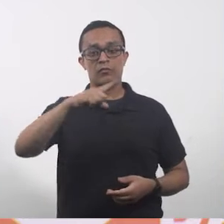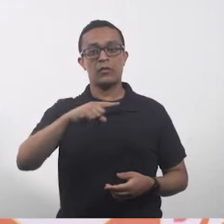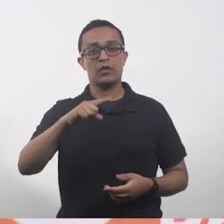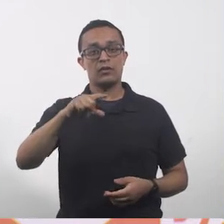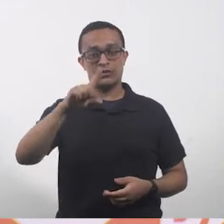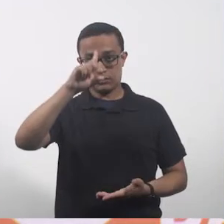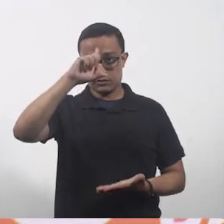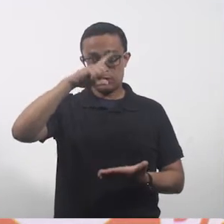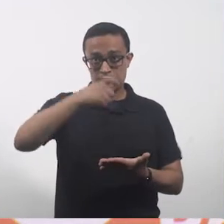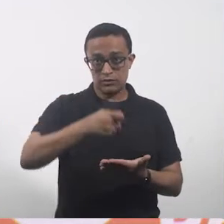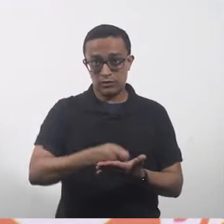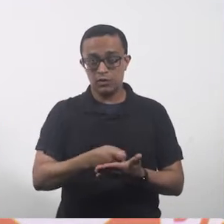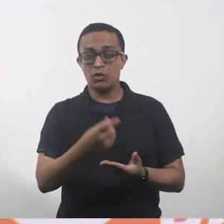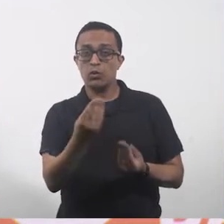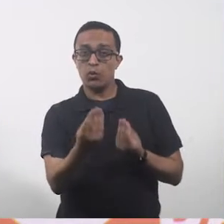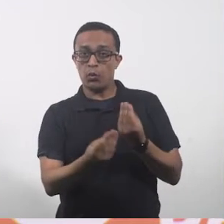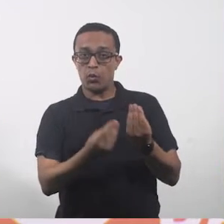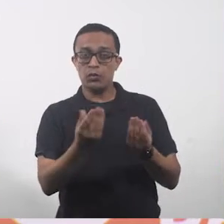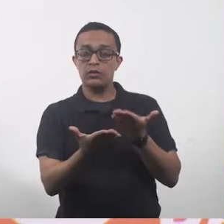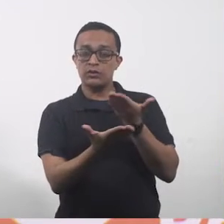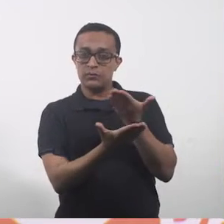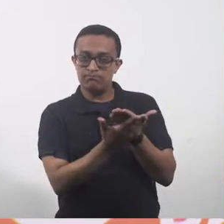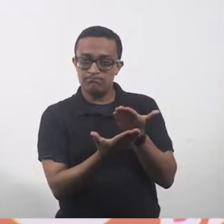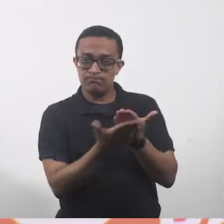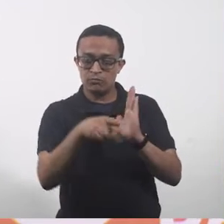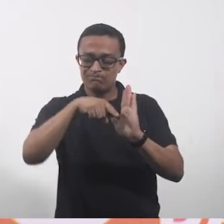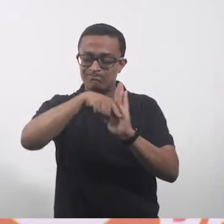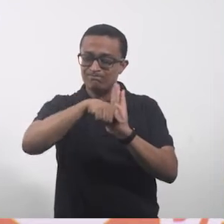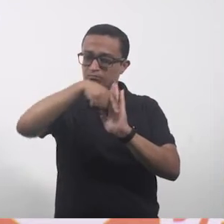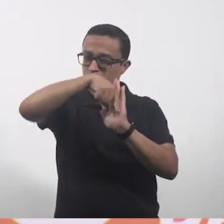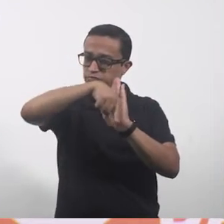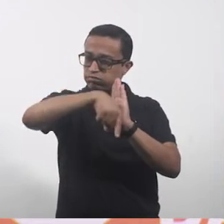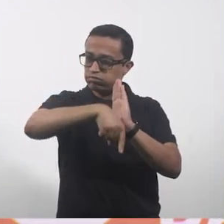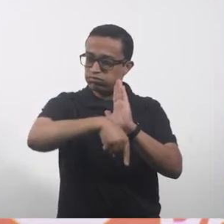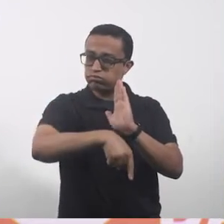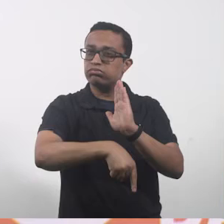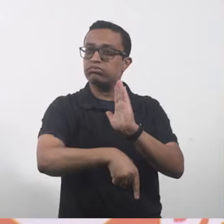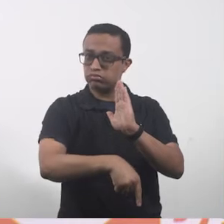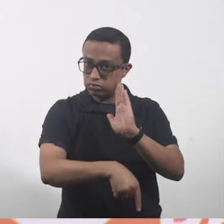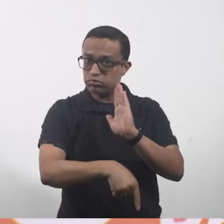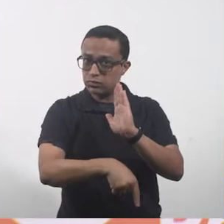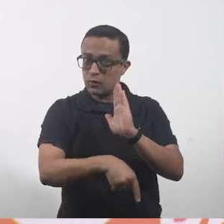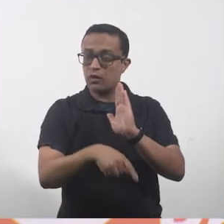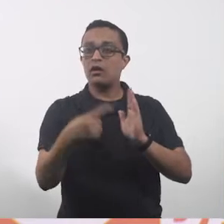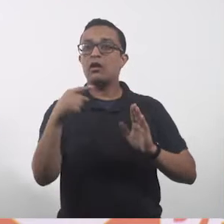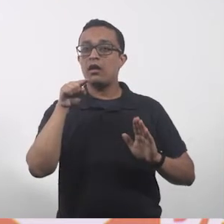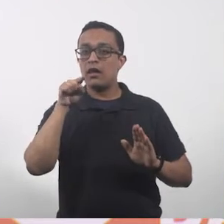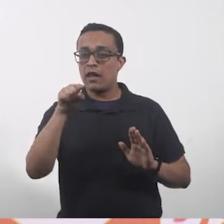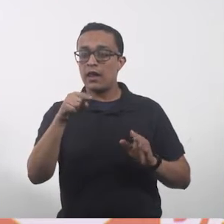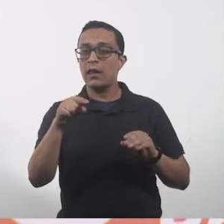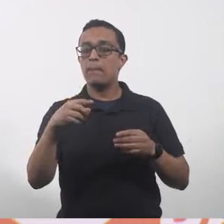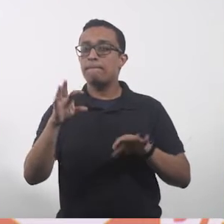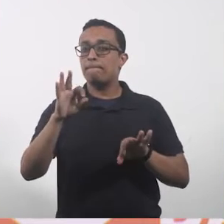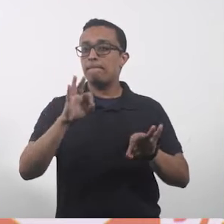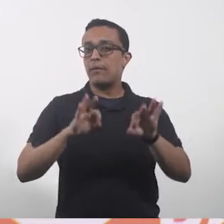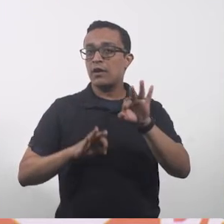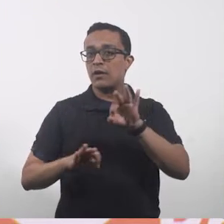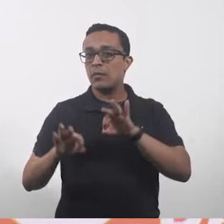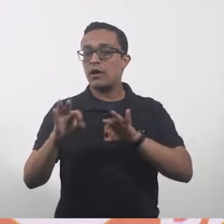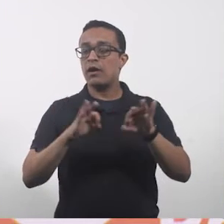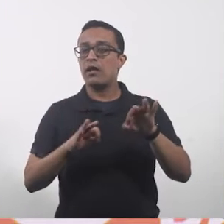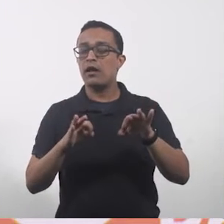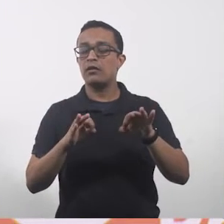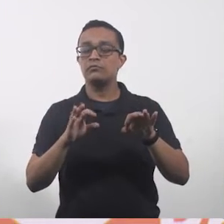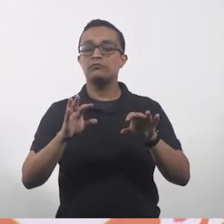em fazer, inclusive, um estudo muito mais aprofundado, que na realidade é um plano de flexibilização